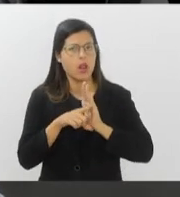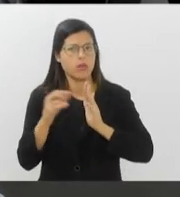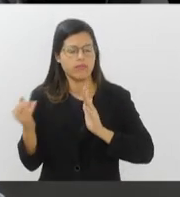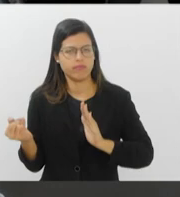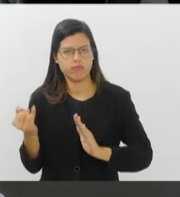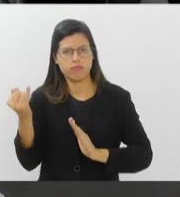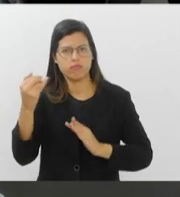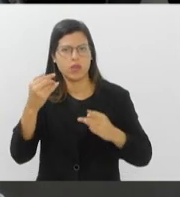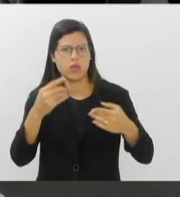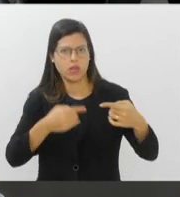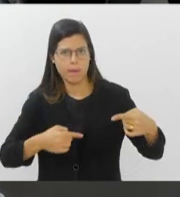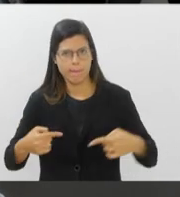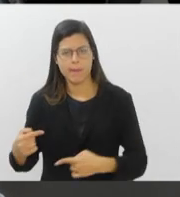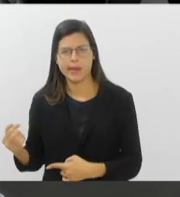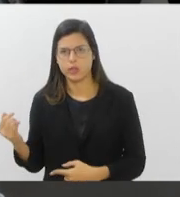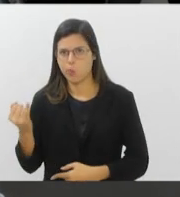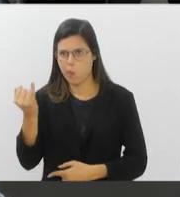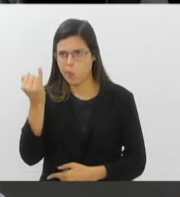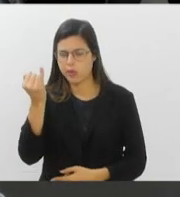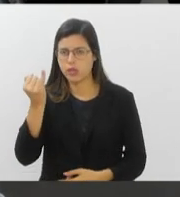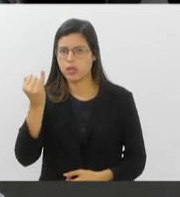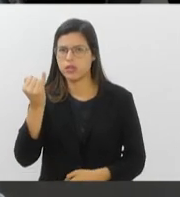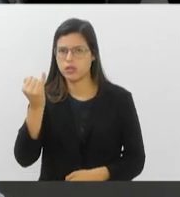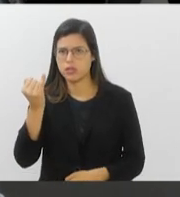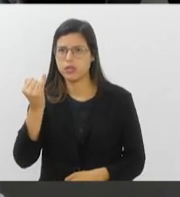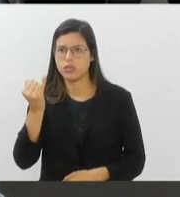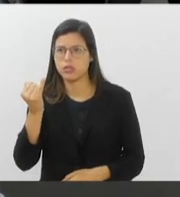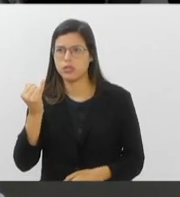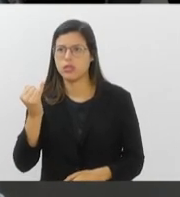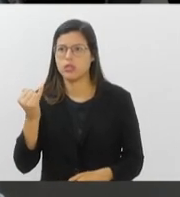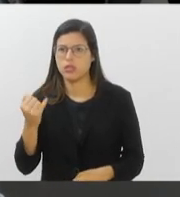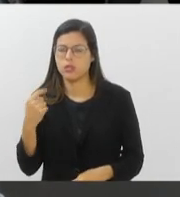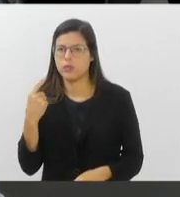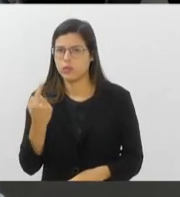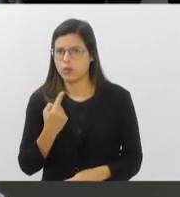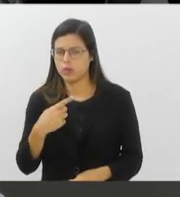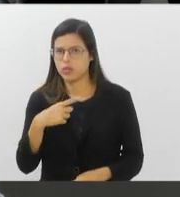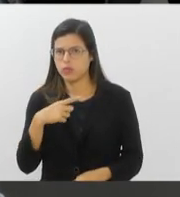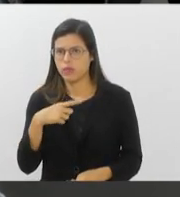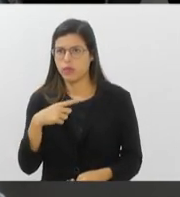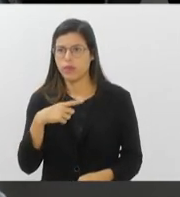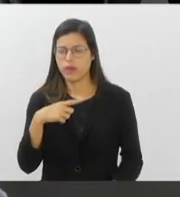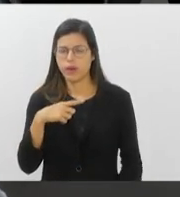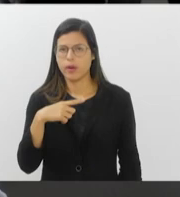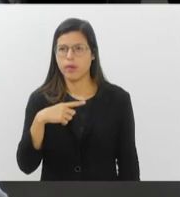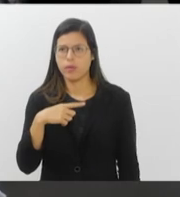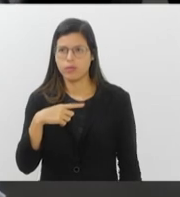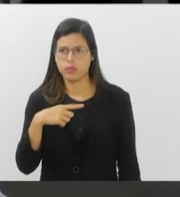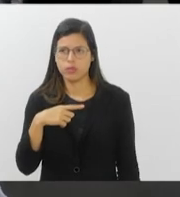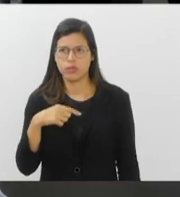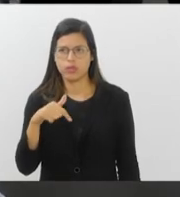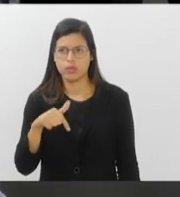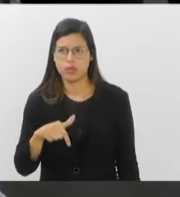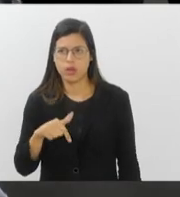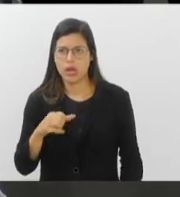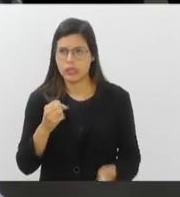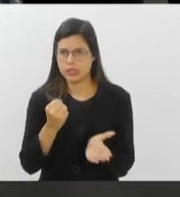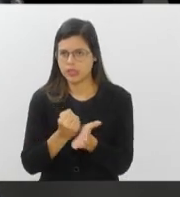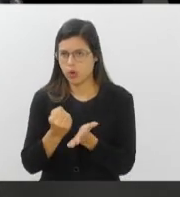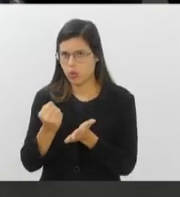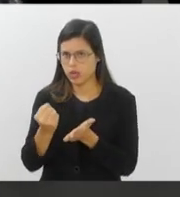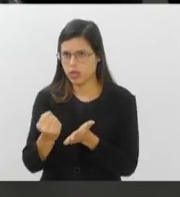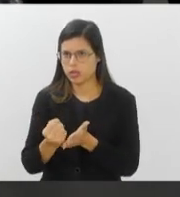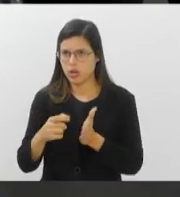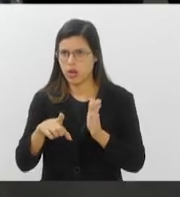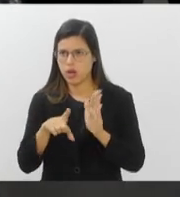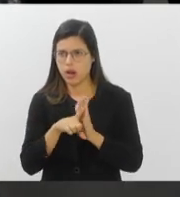debate importante. A gente recentemente teve a inclusão da previsão dessa contratação naquela lei